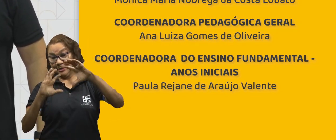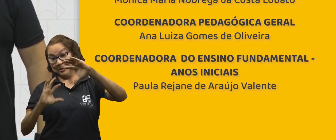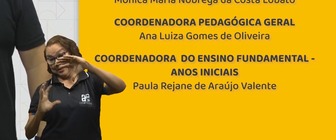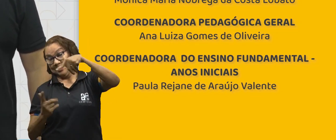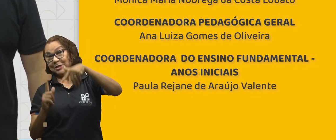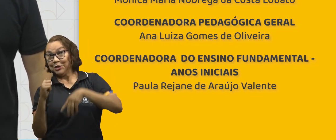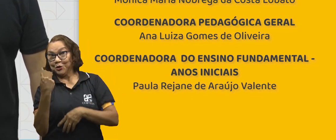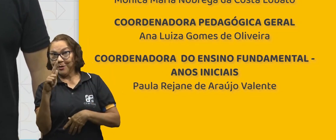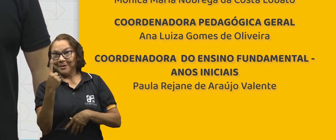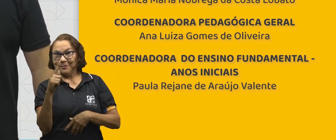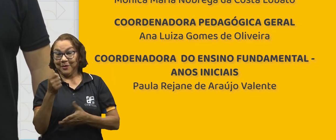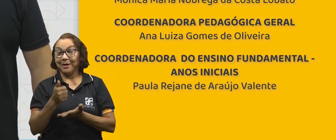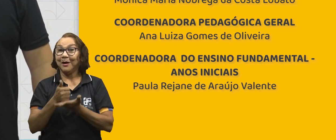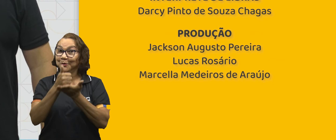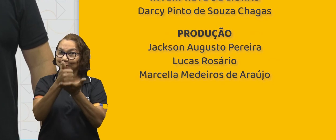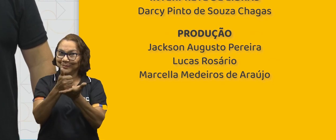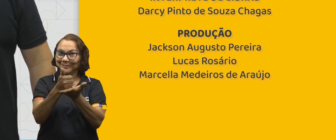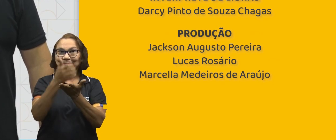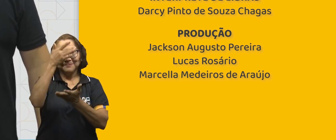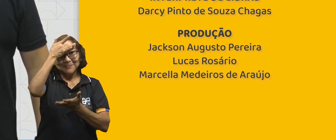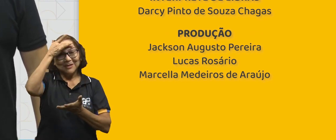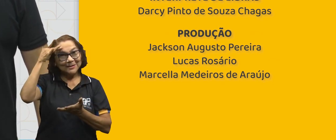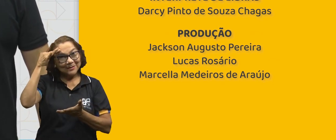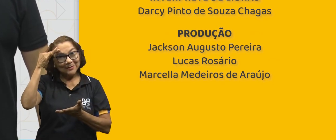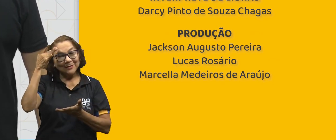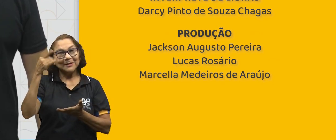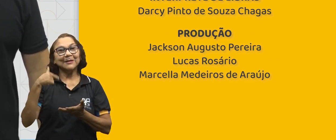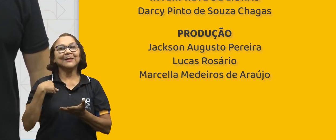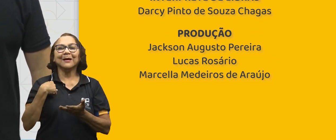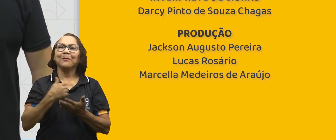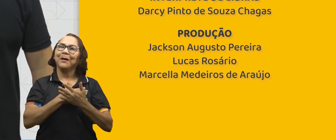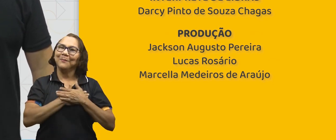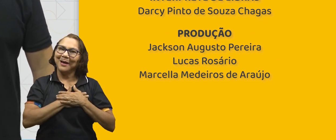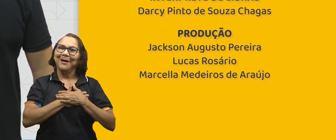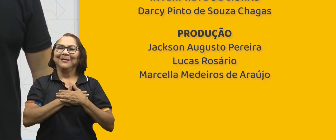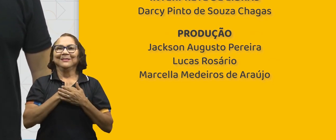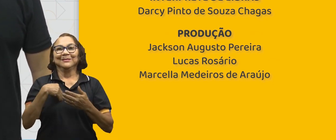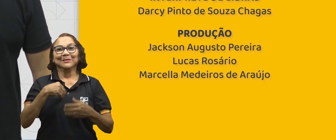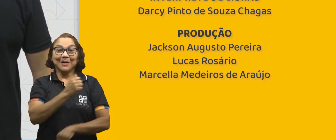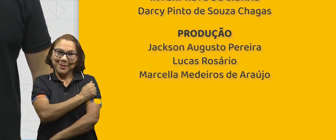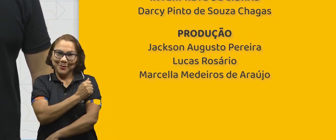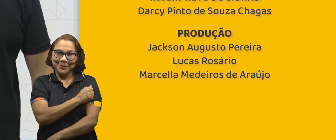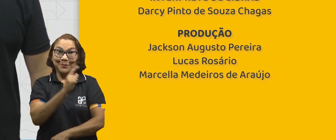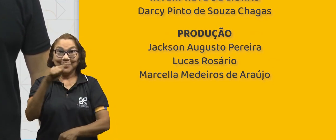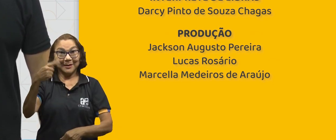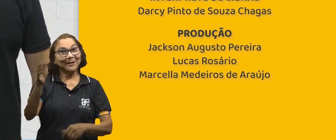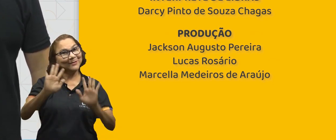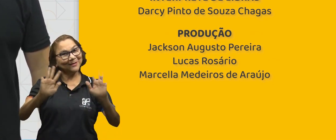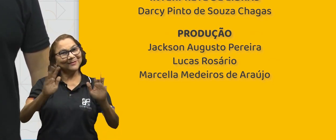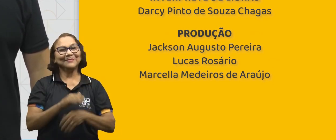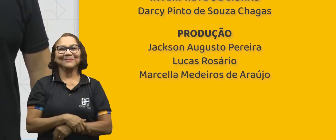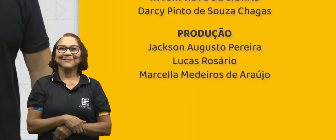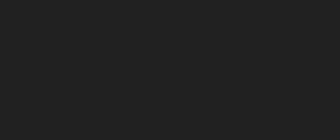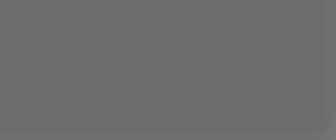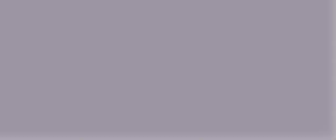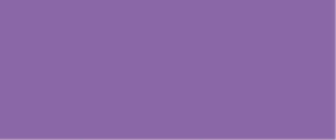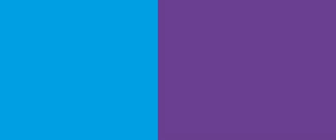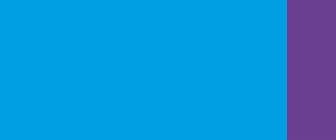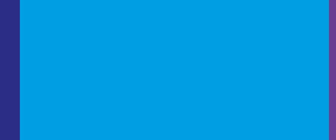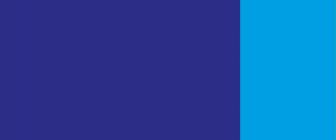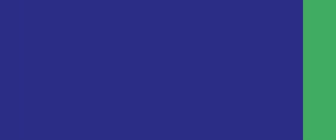mesmo lugar. O que muda é o ponto do observador. Chegamos ao fim da nossa aula de hoje. Eu sei que você também